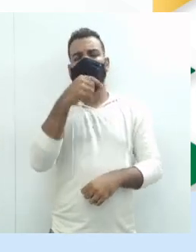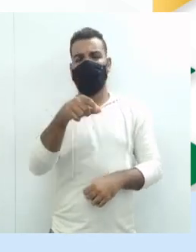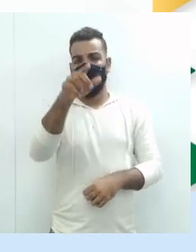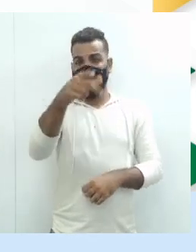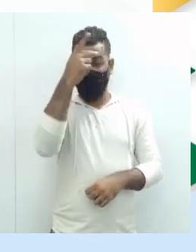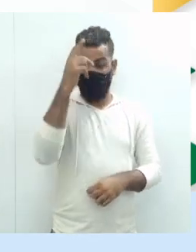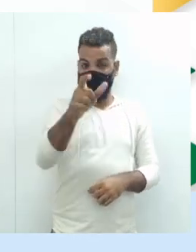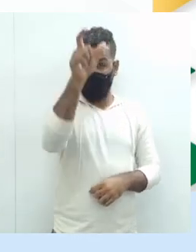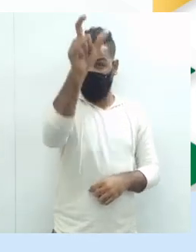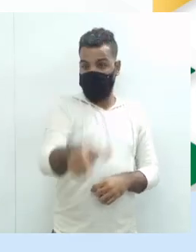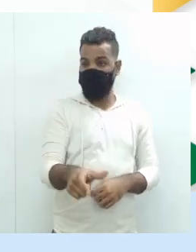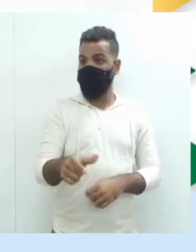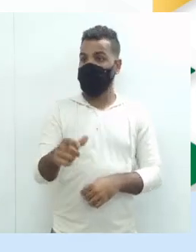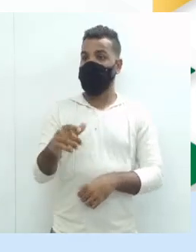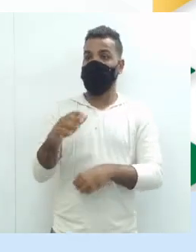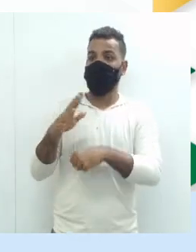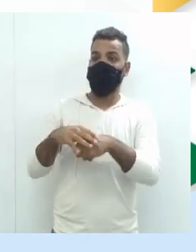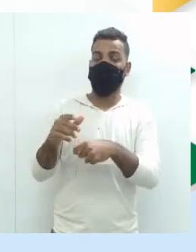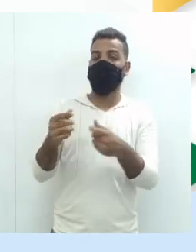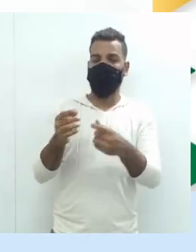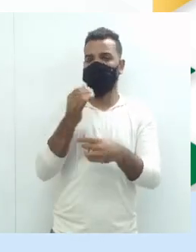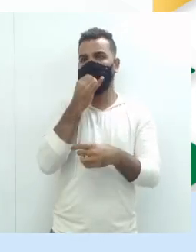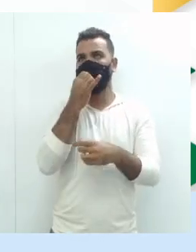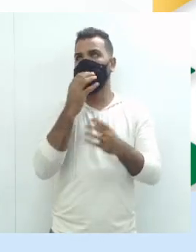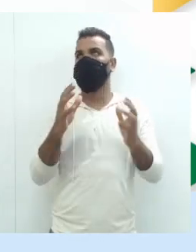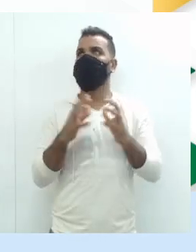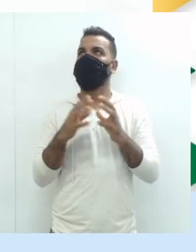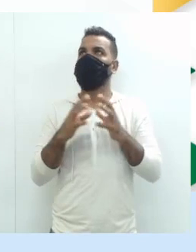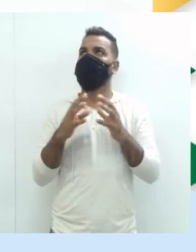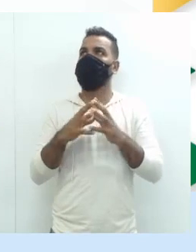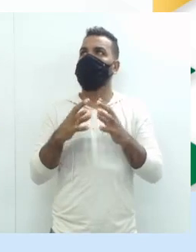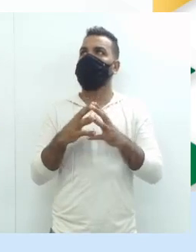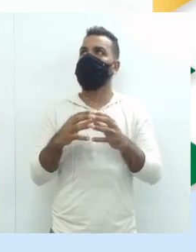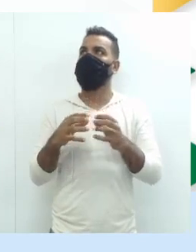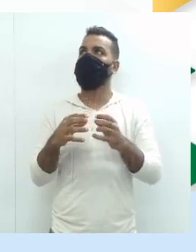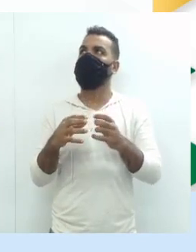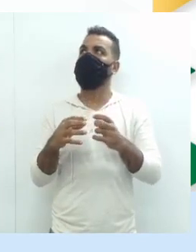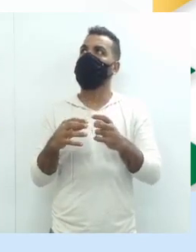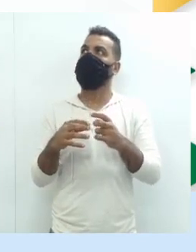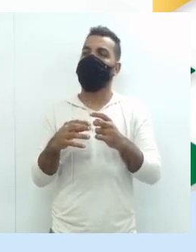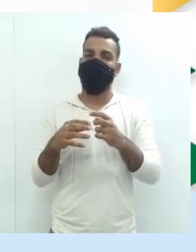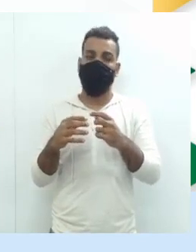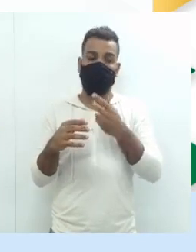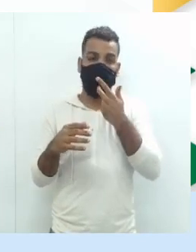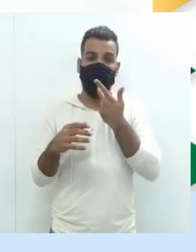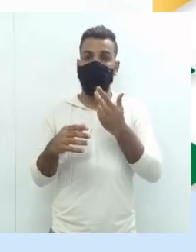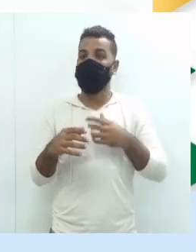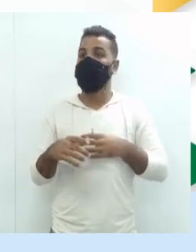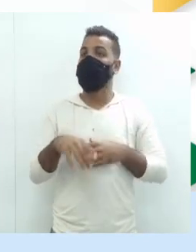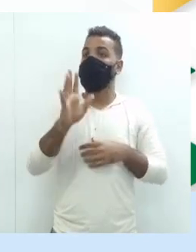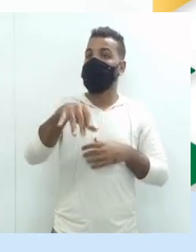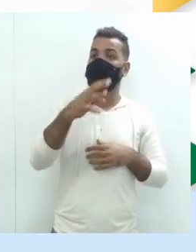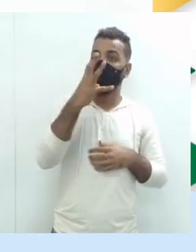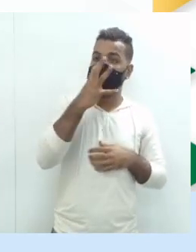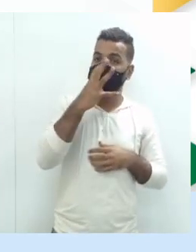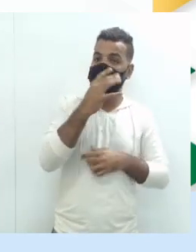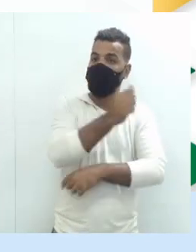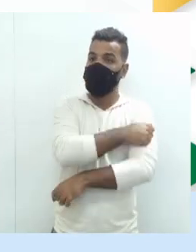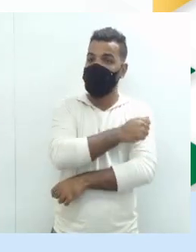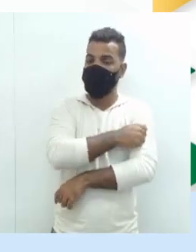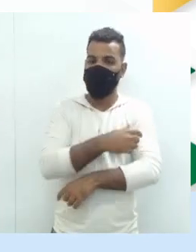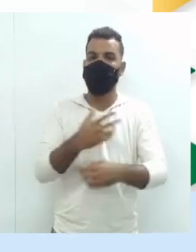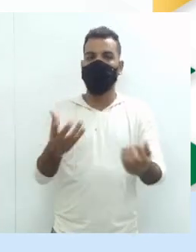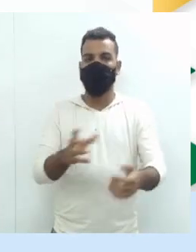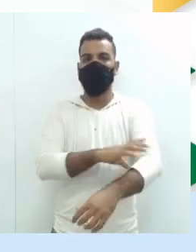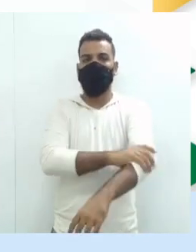pessoa para quem você está se dirigindo. Então, por exemplo, quando eu estou aqui falando para vocês e eu digo, vejam só, estudantes. Então,